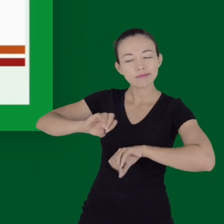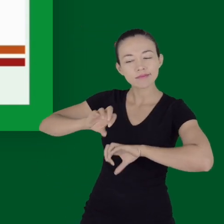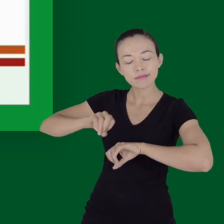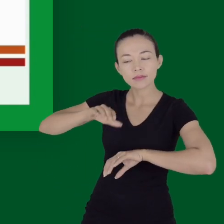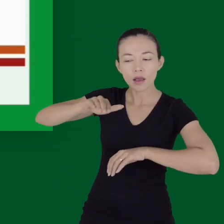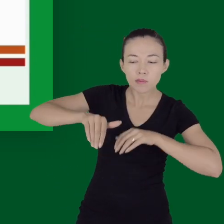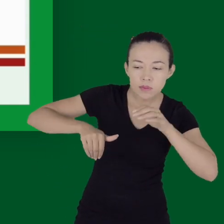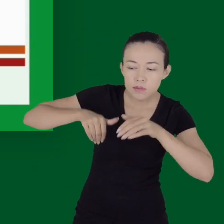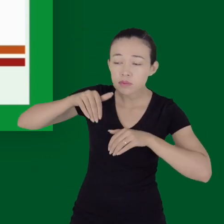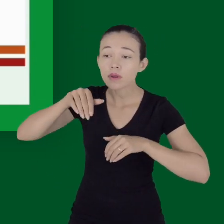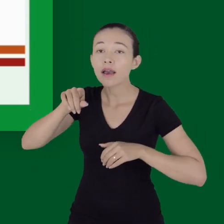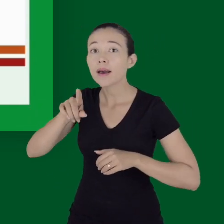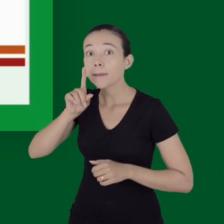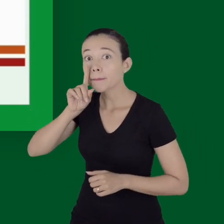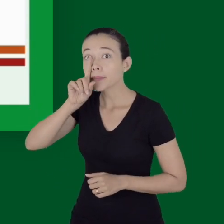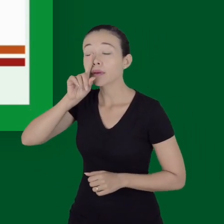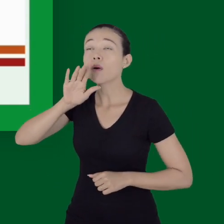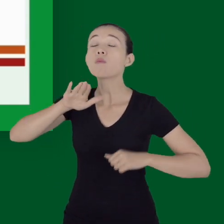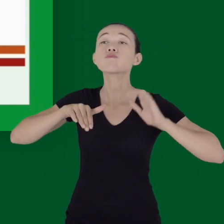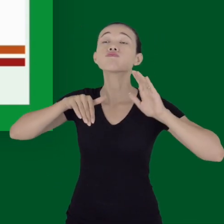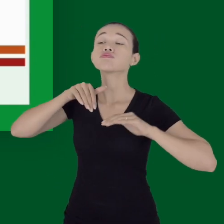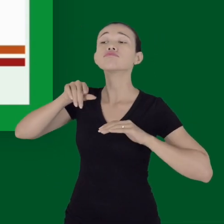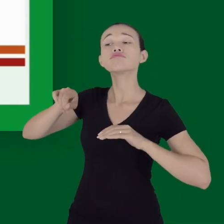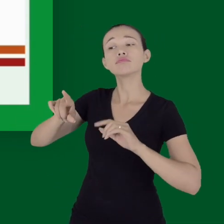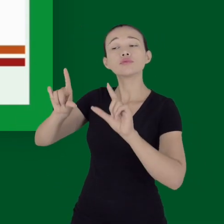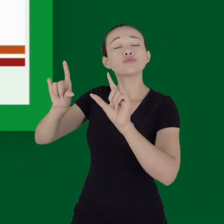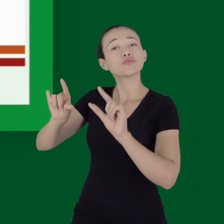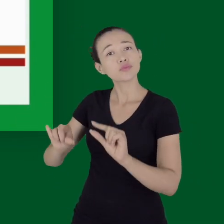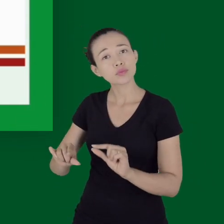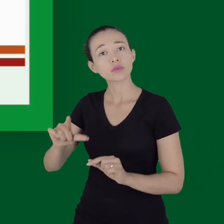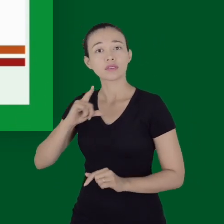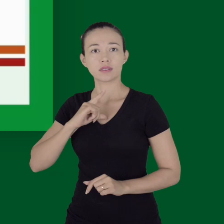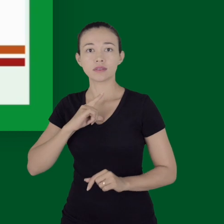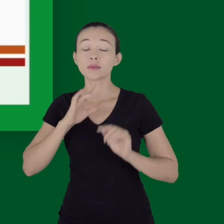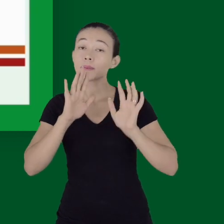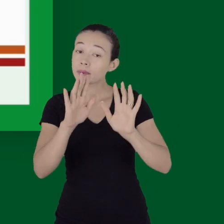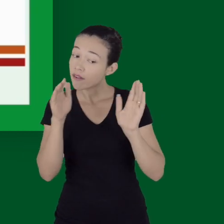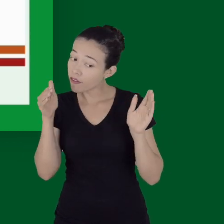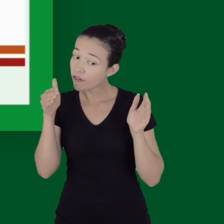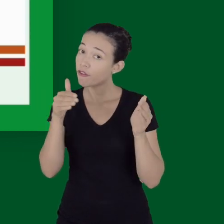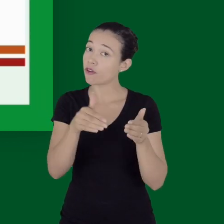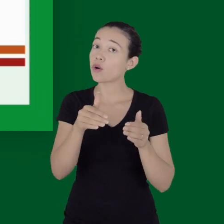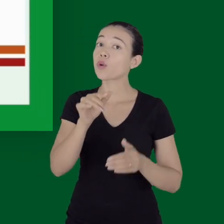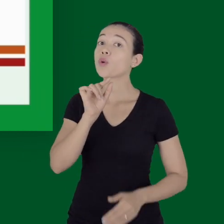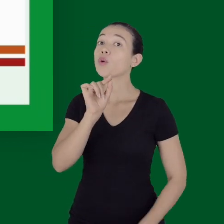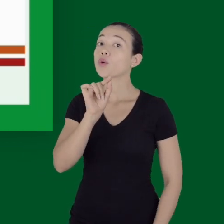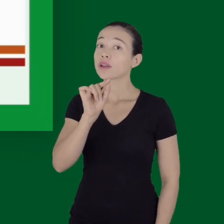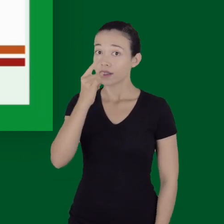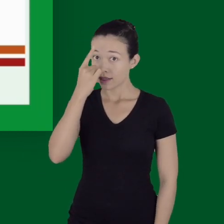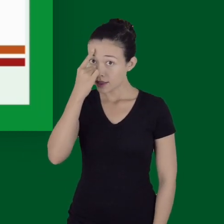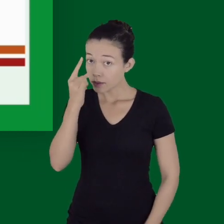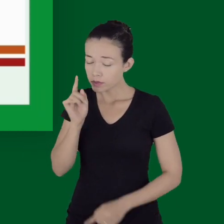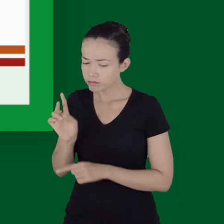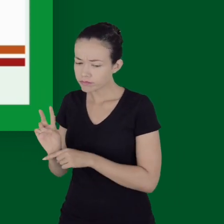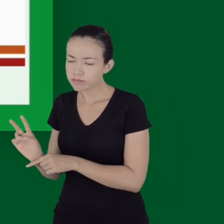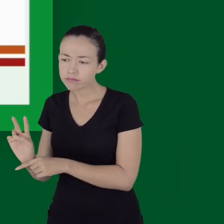de se afogarem se elas recebem algum tipo de instrução de natação, né?